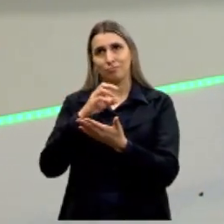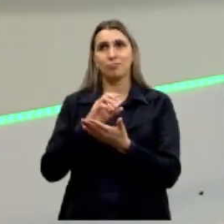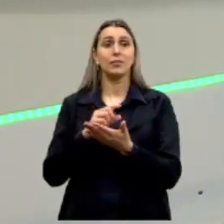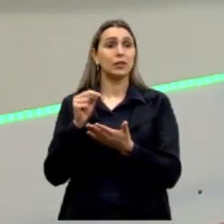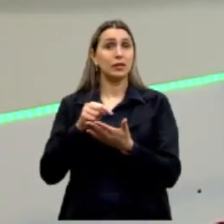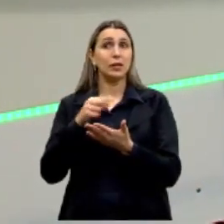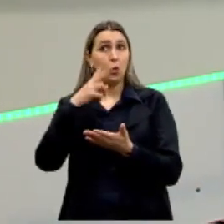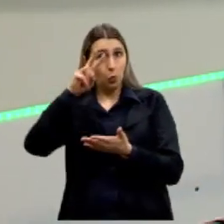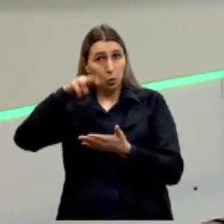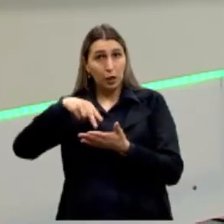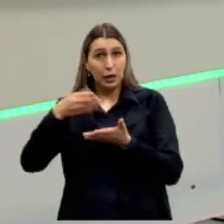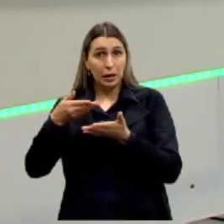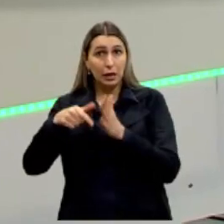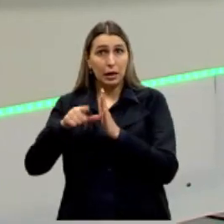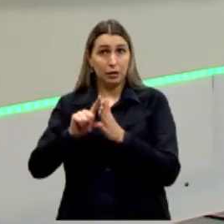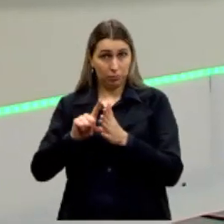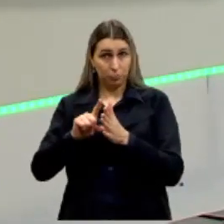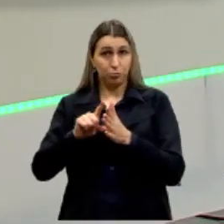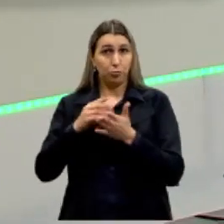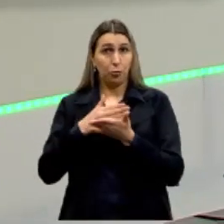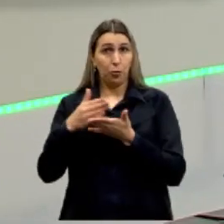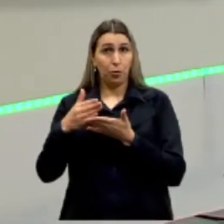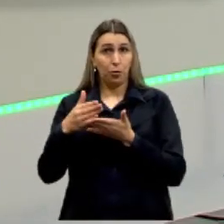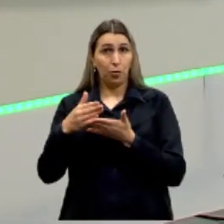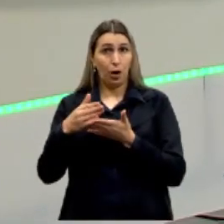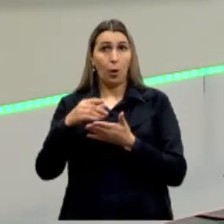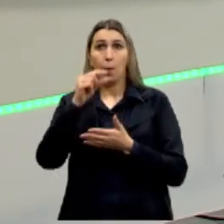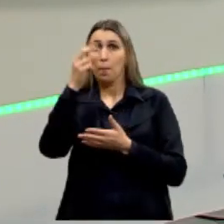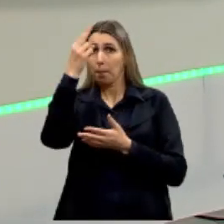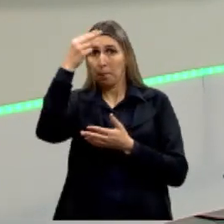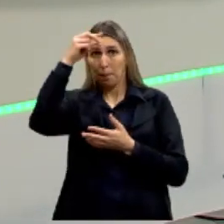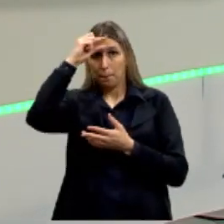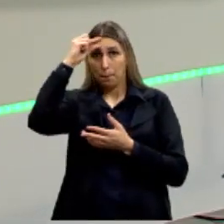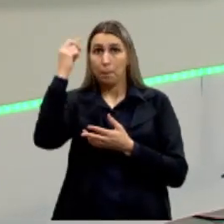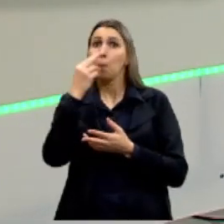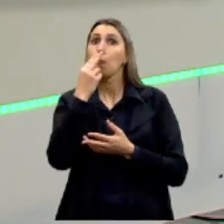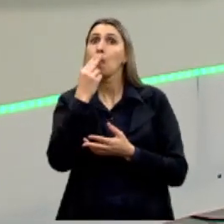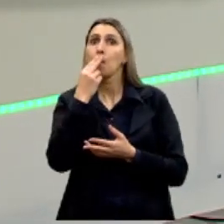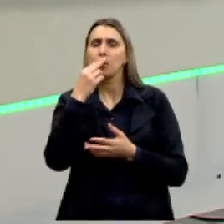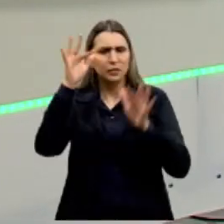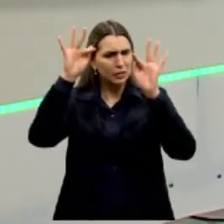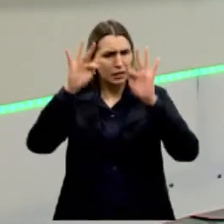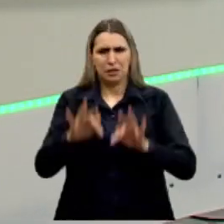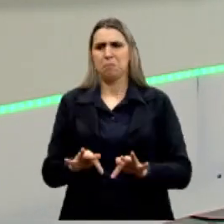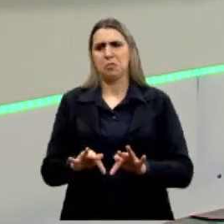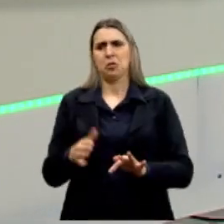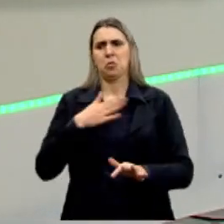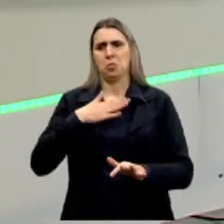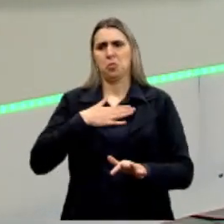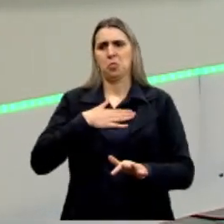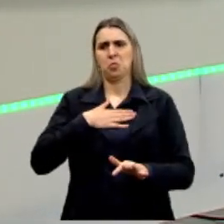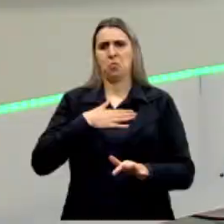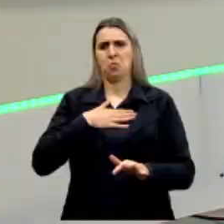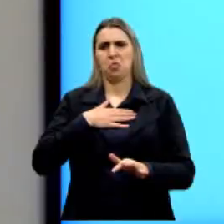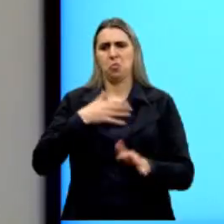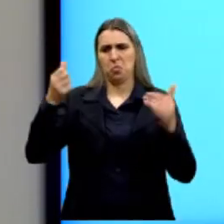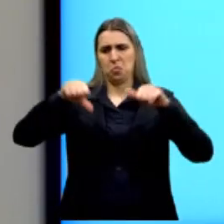que eu li para vocês ali no início né aonde Monteiro Lobato acaba com a minha Persona